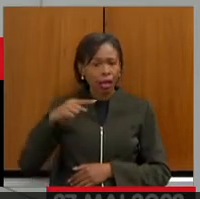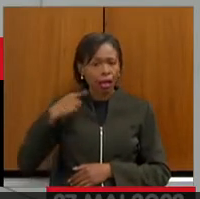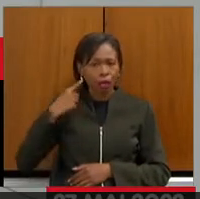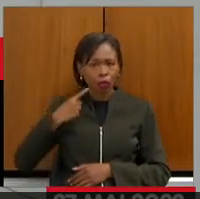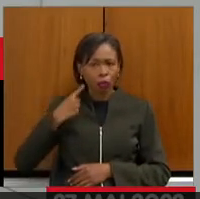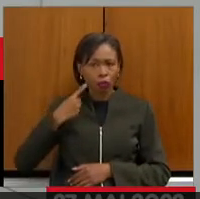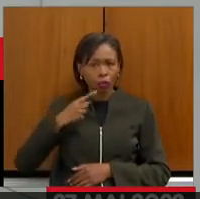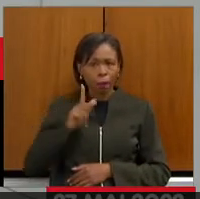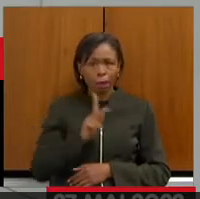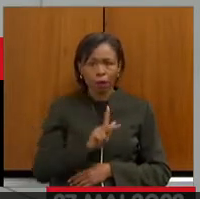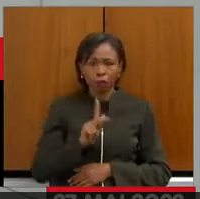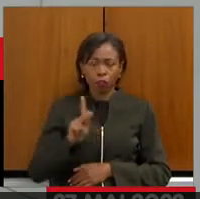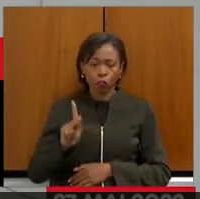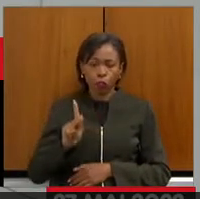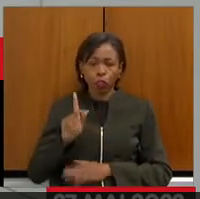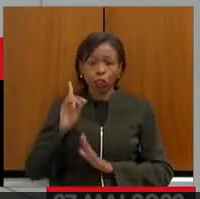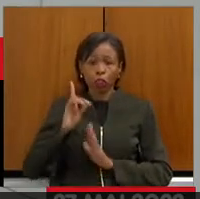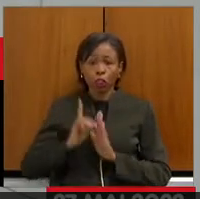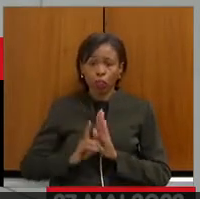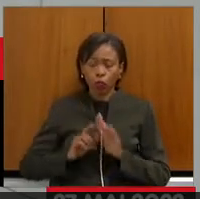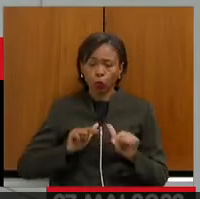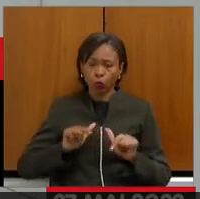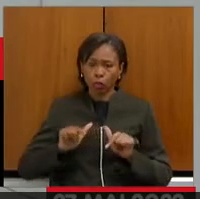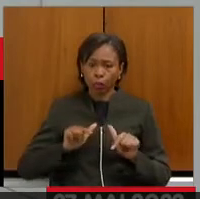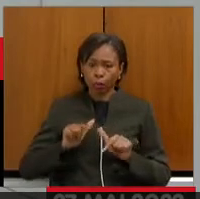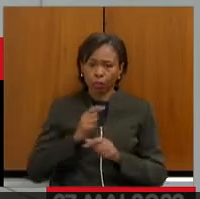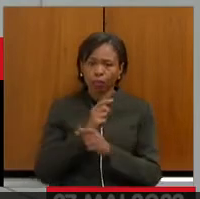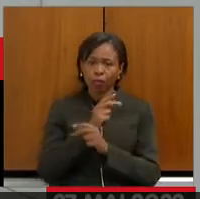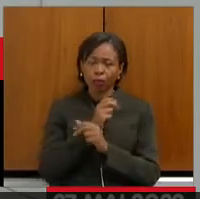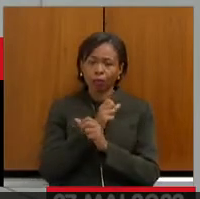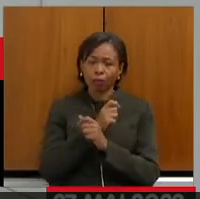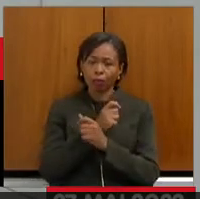professora de direito do trabalho da PUC Minas